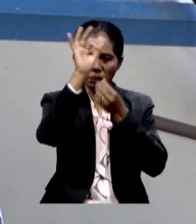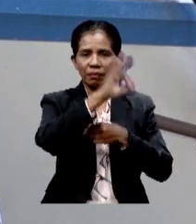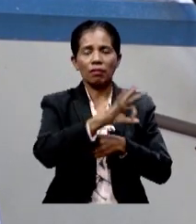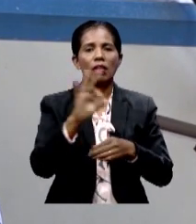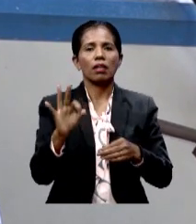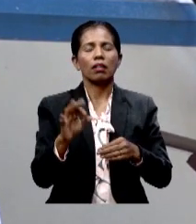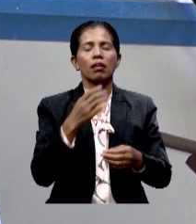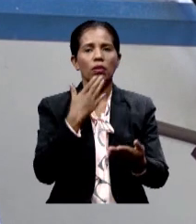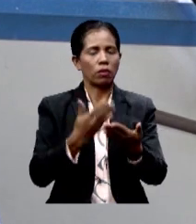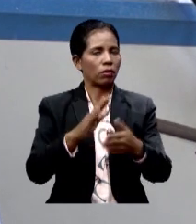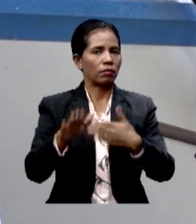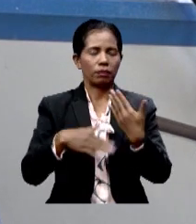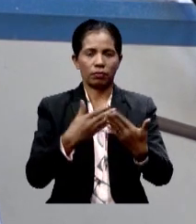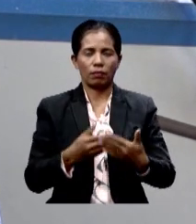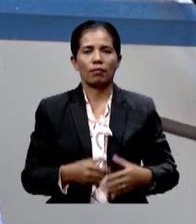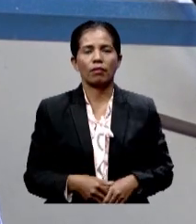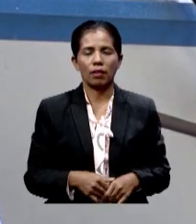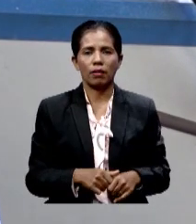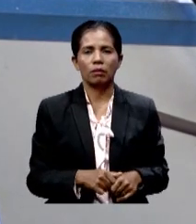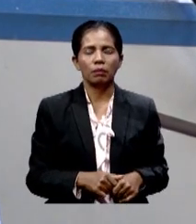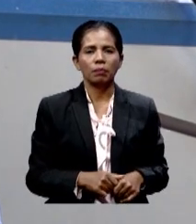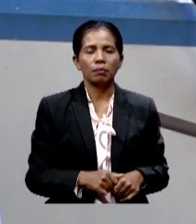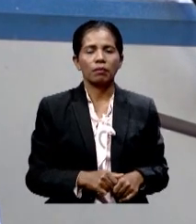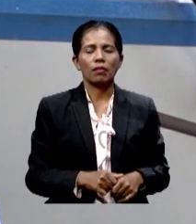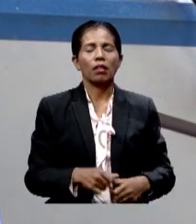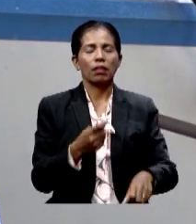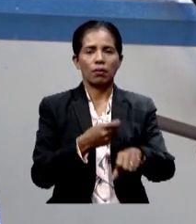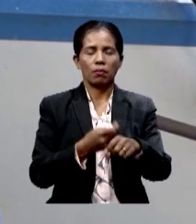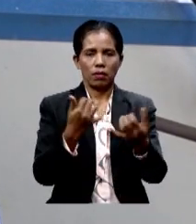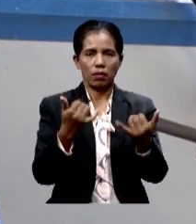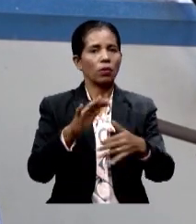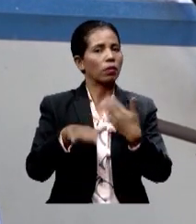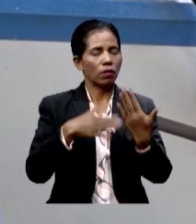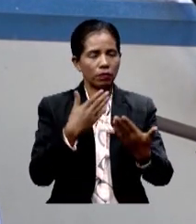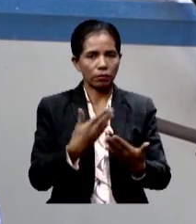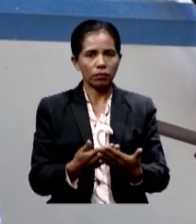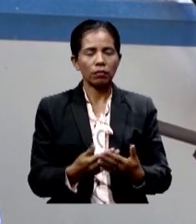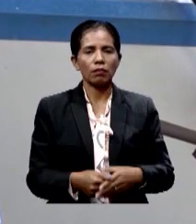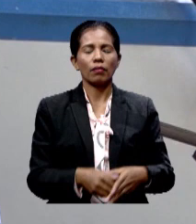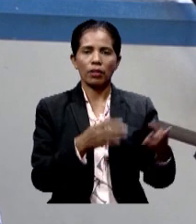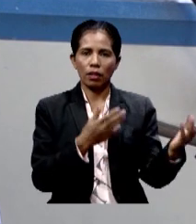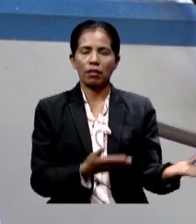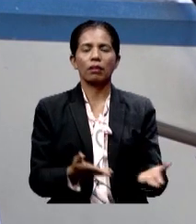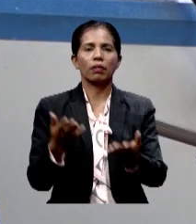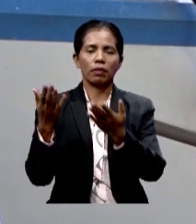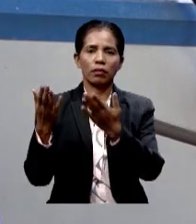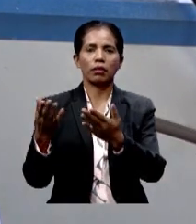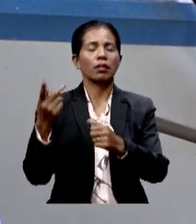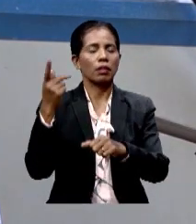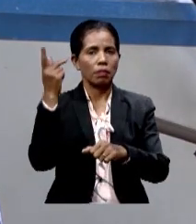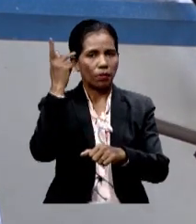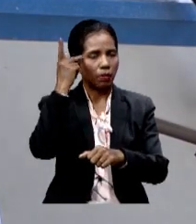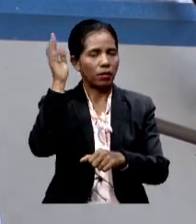te situação hoto. E a situação de René Roto, Macamos, Lori Duni,